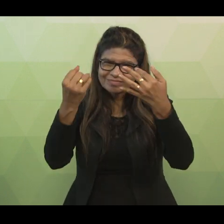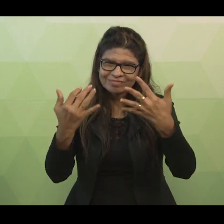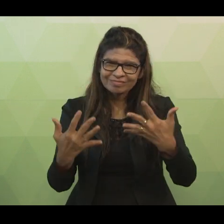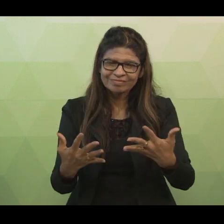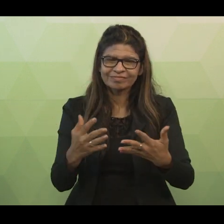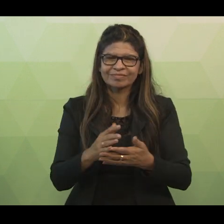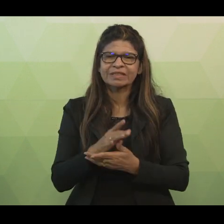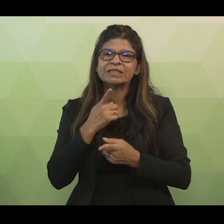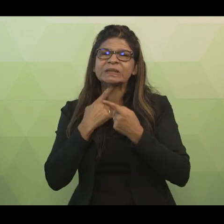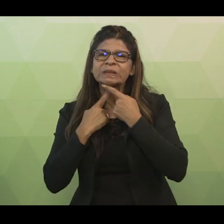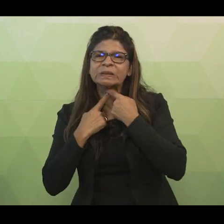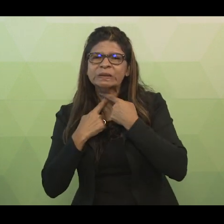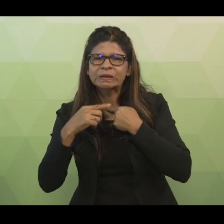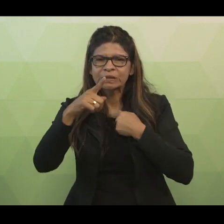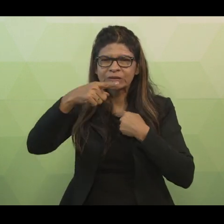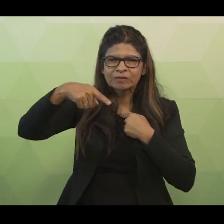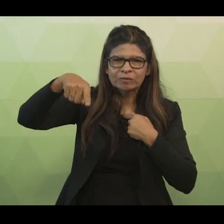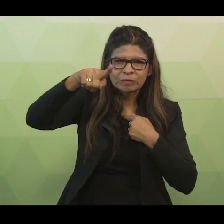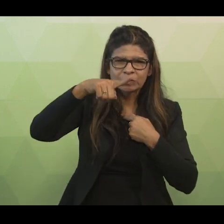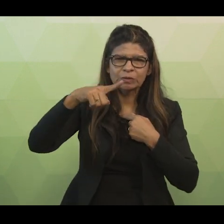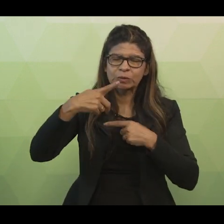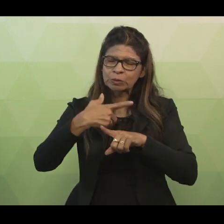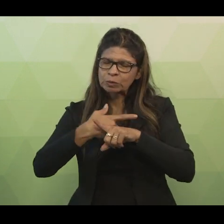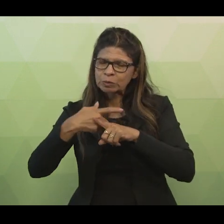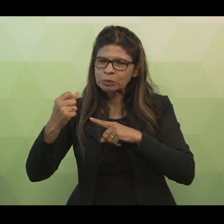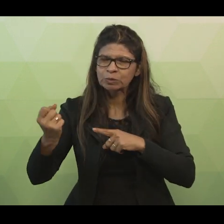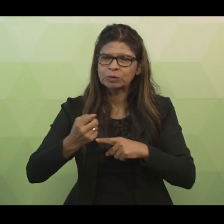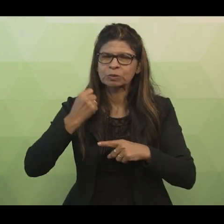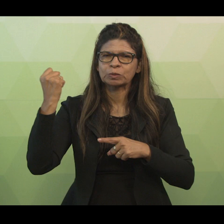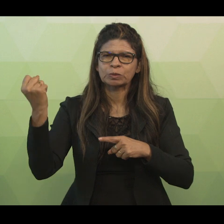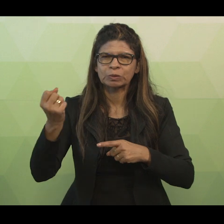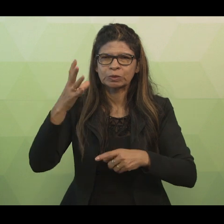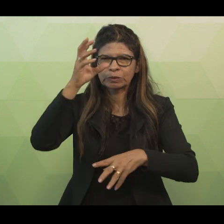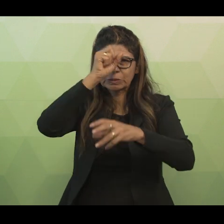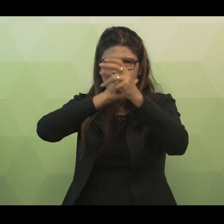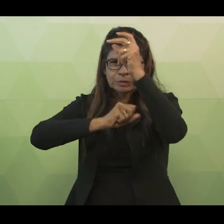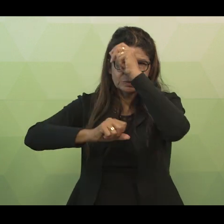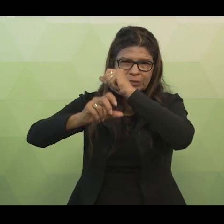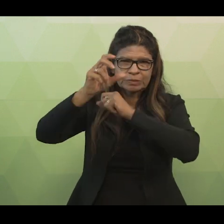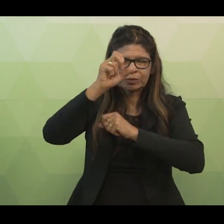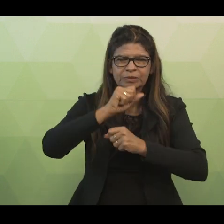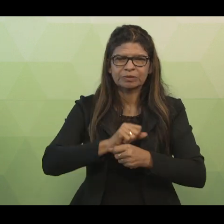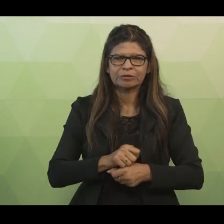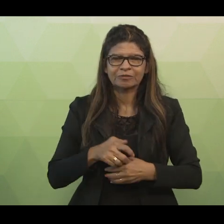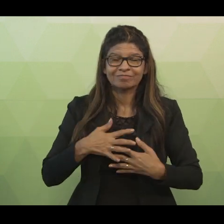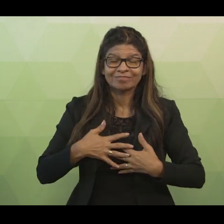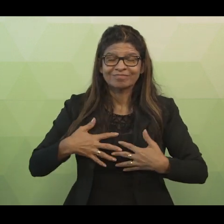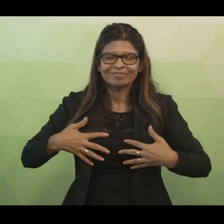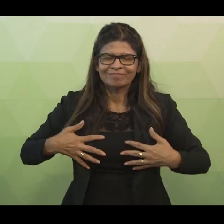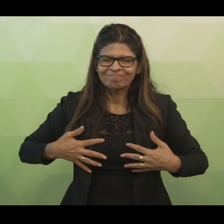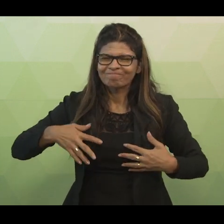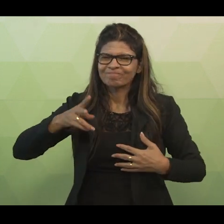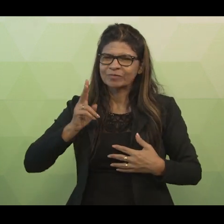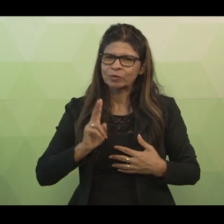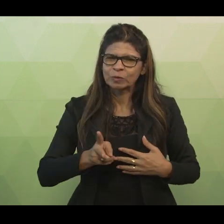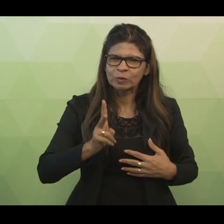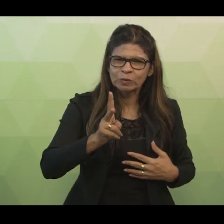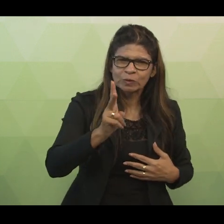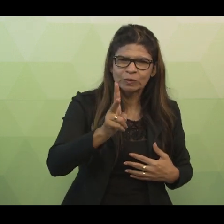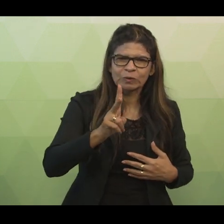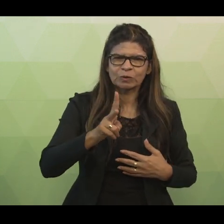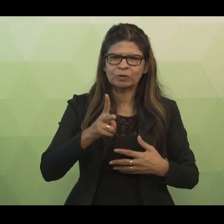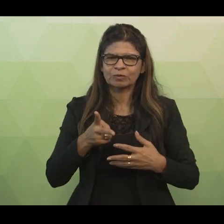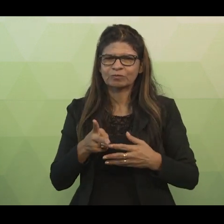No relacionamento de inclusão, um caso de uso insere em seu interior outro caso de uso, que não teria